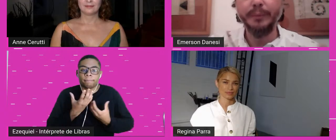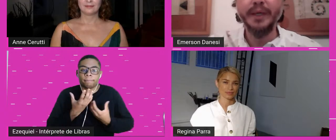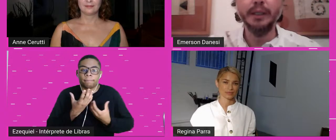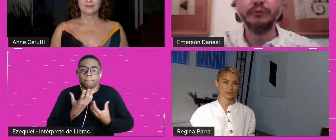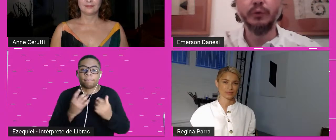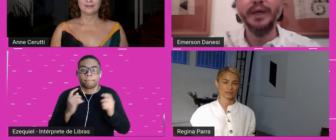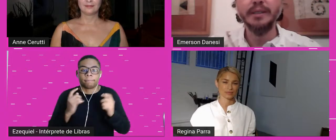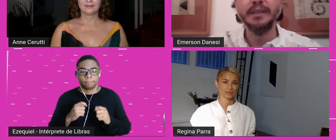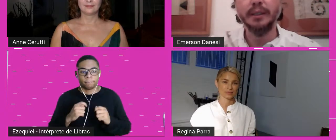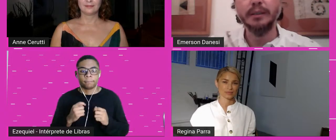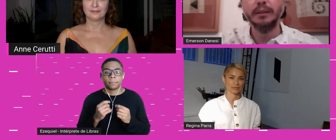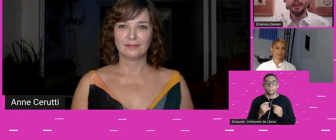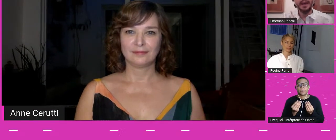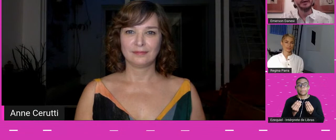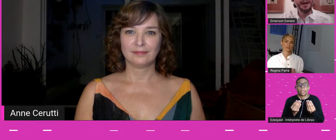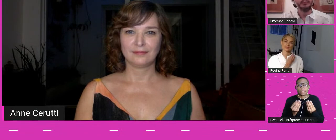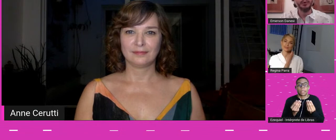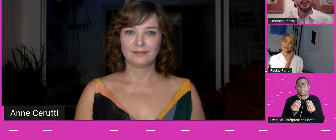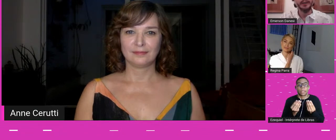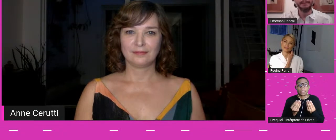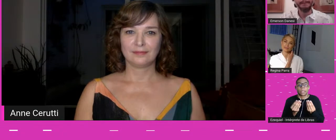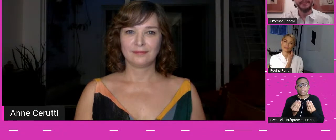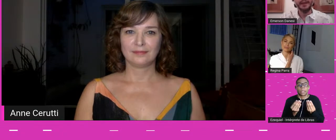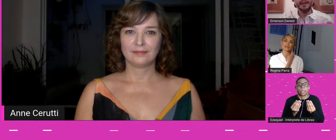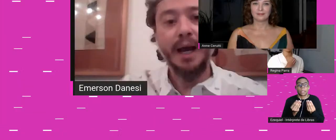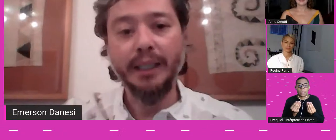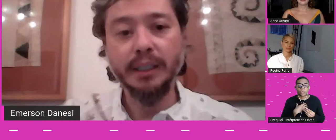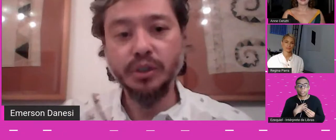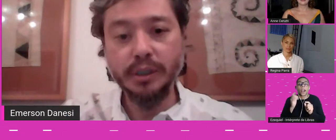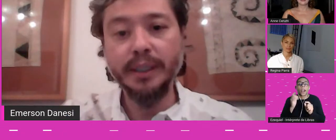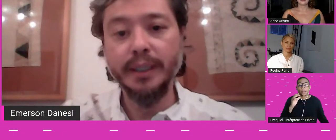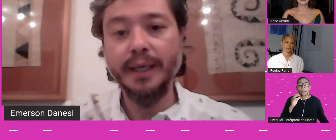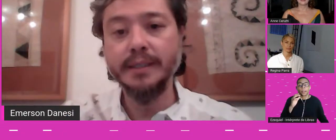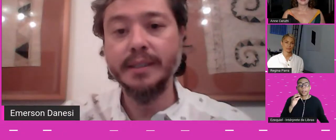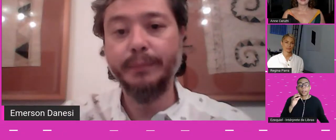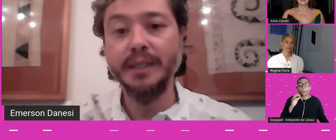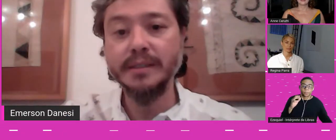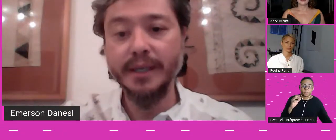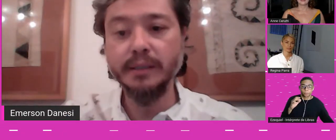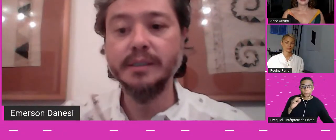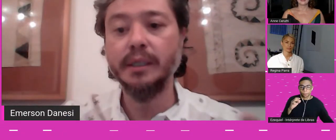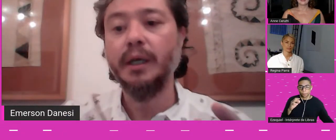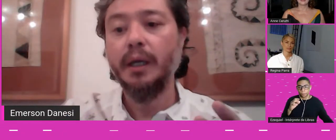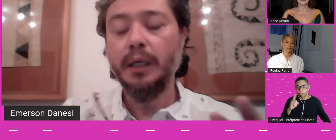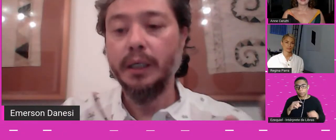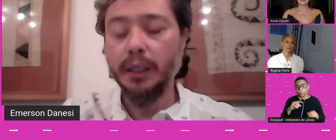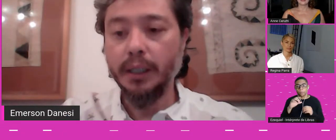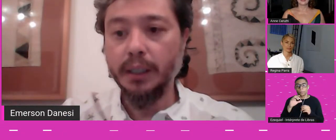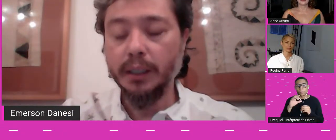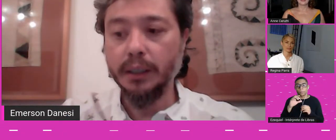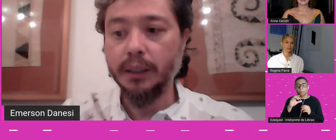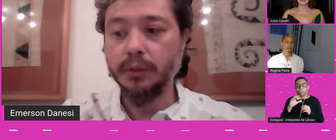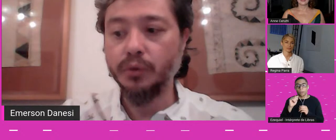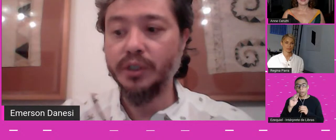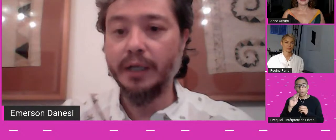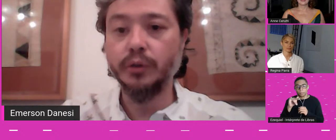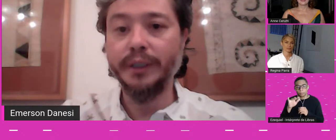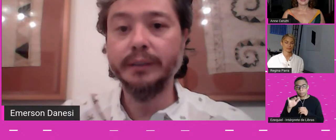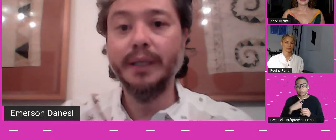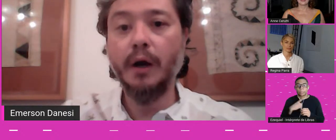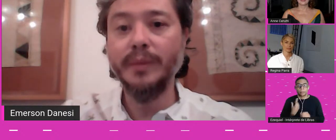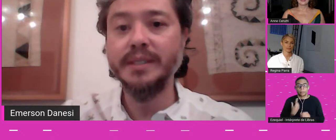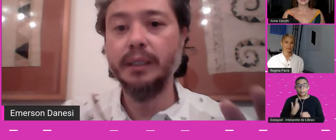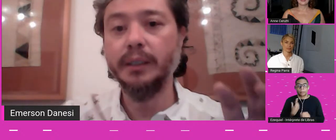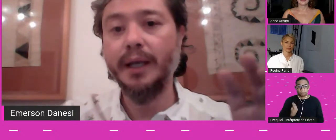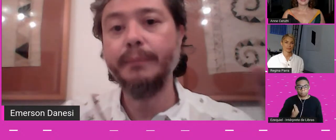a ver com a primeira influência, que era o Kabuki. Ainda tinha, né, essa presença do